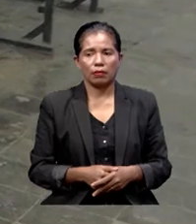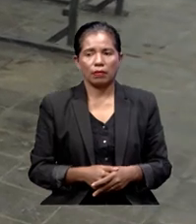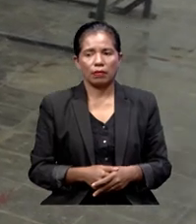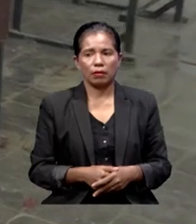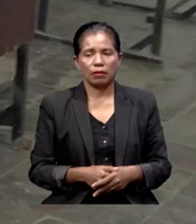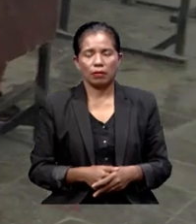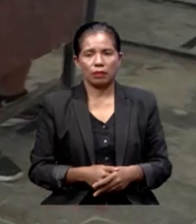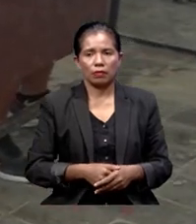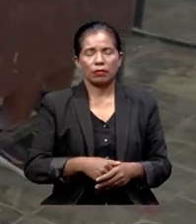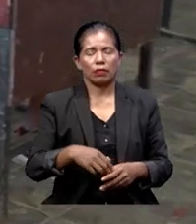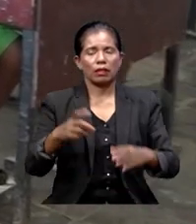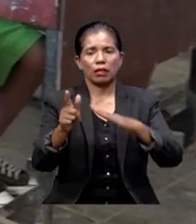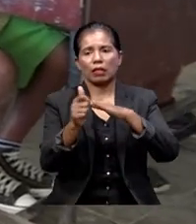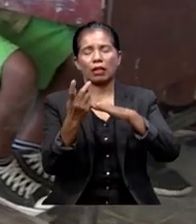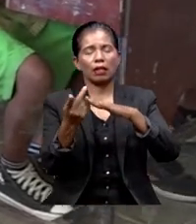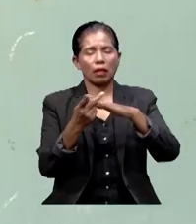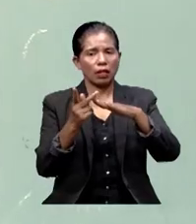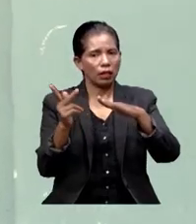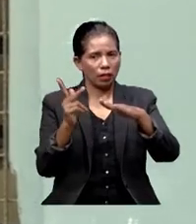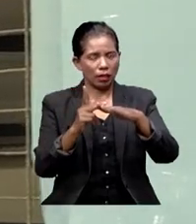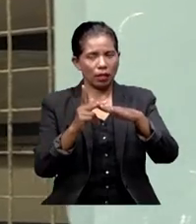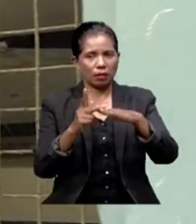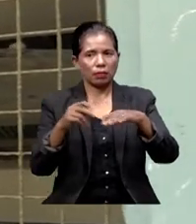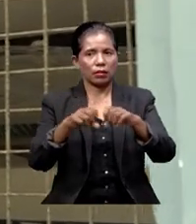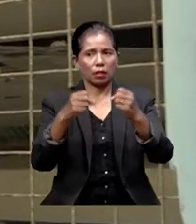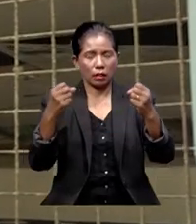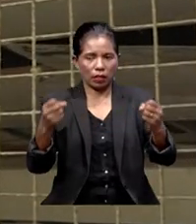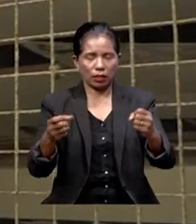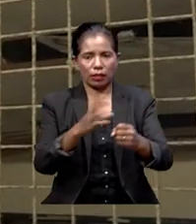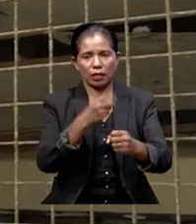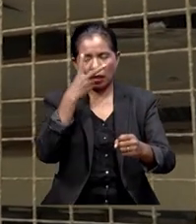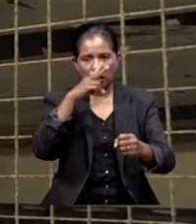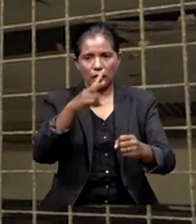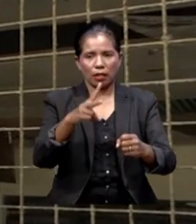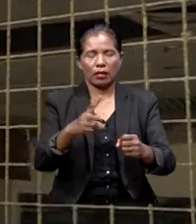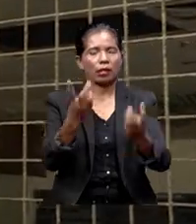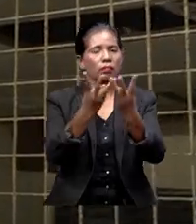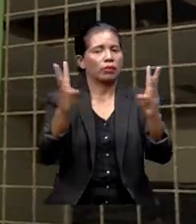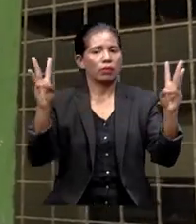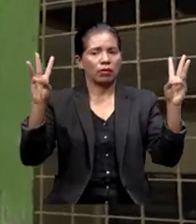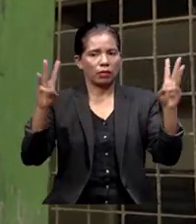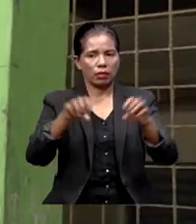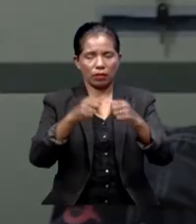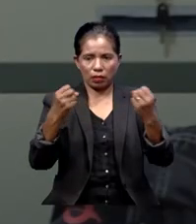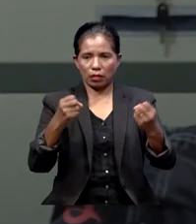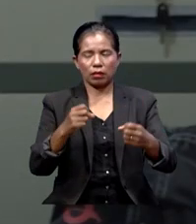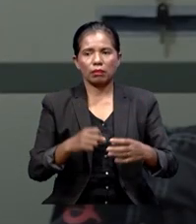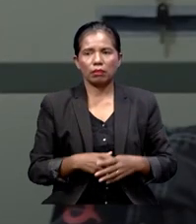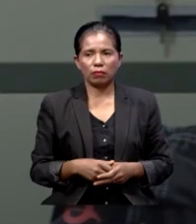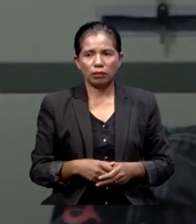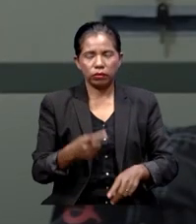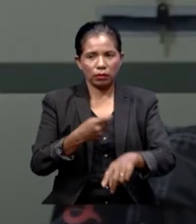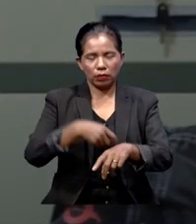kalen moskua plafon ser dodo koto tembok balu mau sita hari mau pare di sini nene dorok tante ona ne